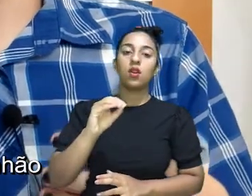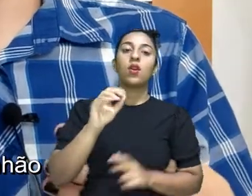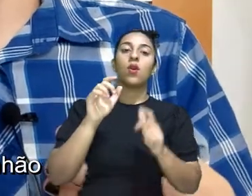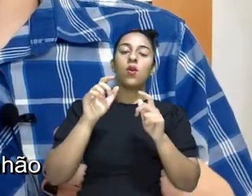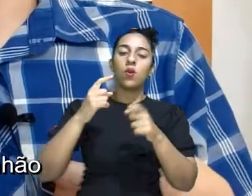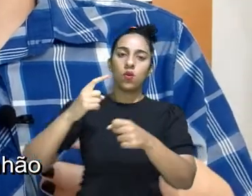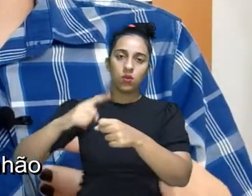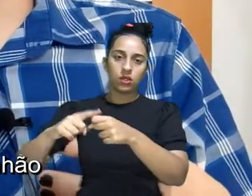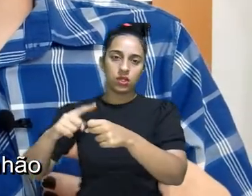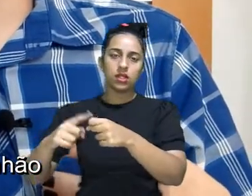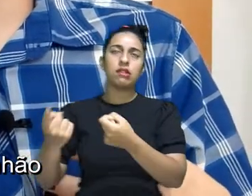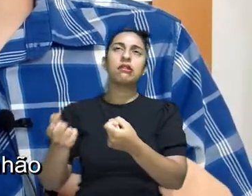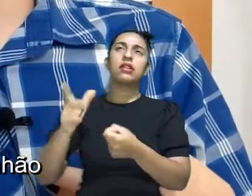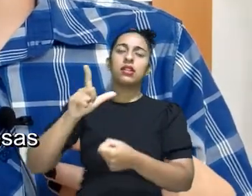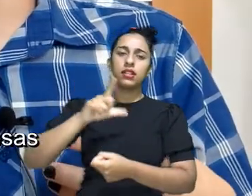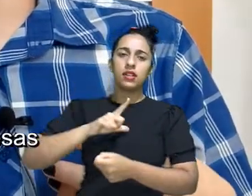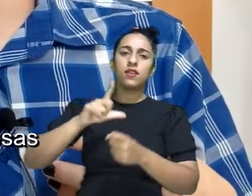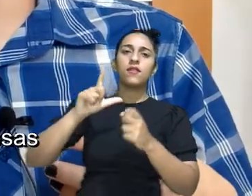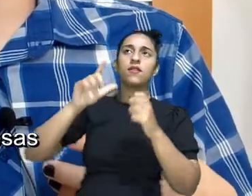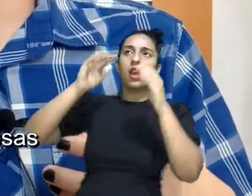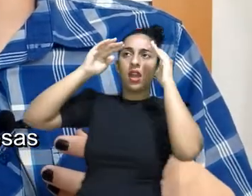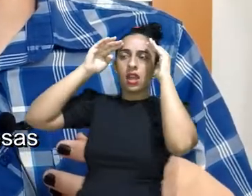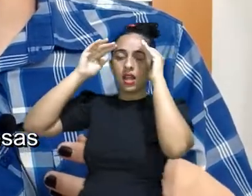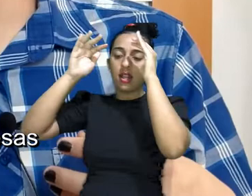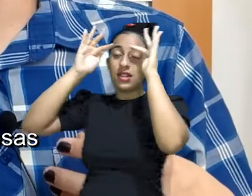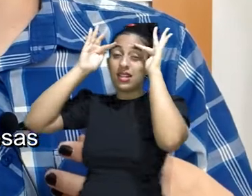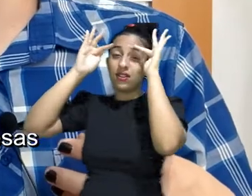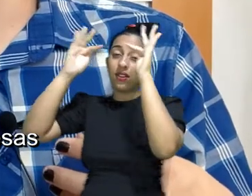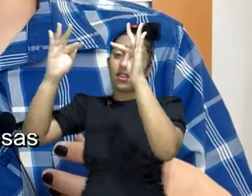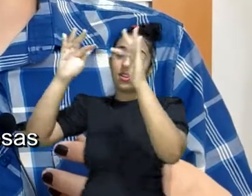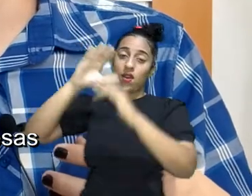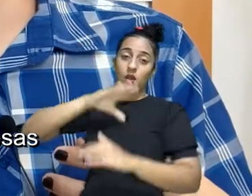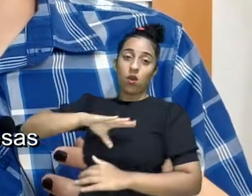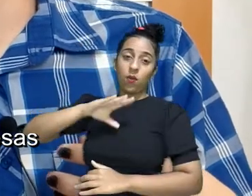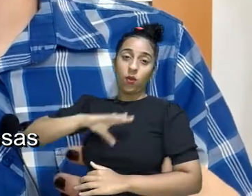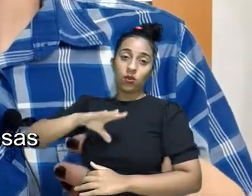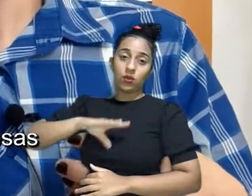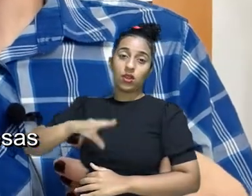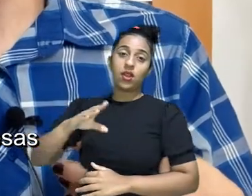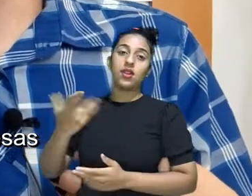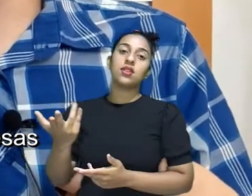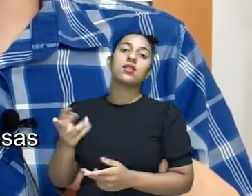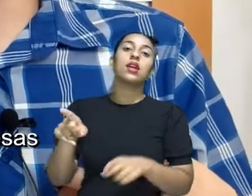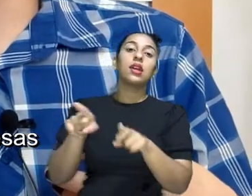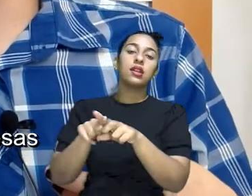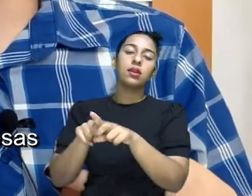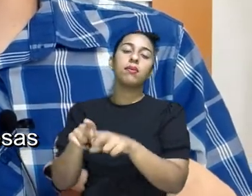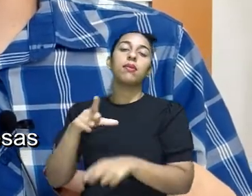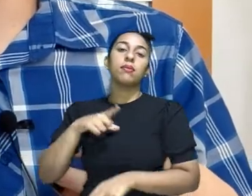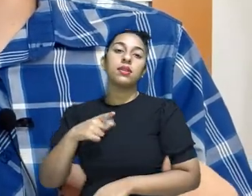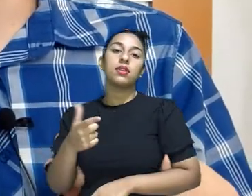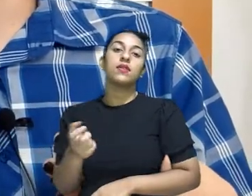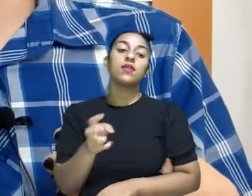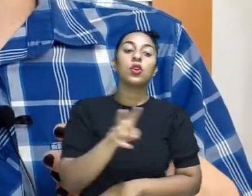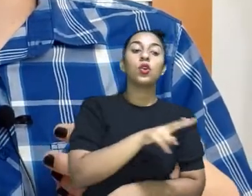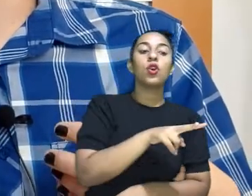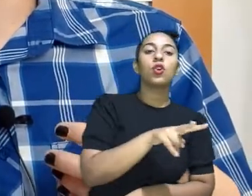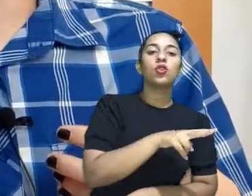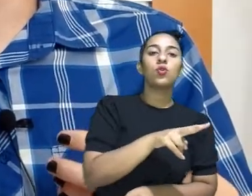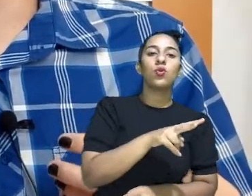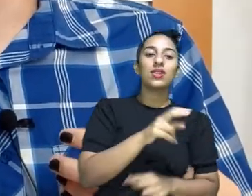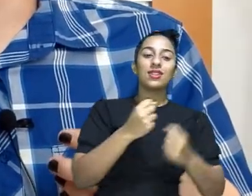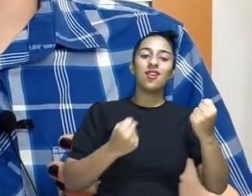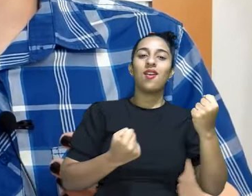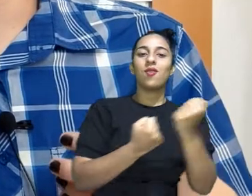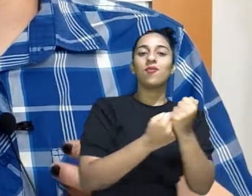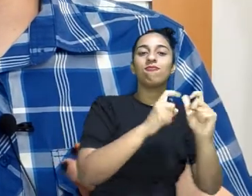tu teve um A província do Maranhão que se manter ele Leia ao as cortes portuguesas e as duas províncias do lado que